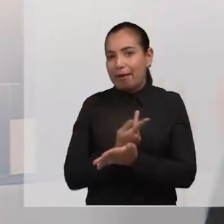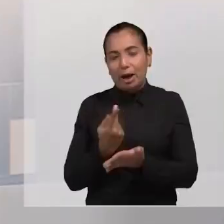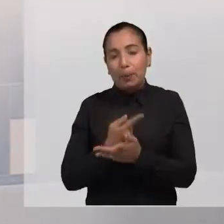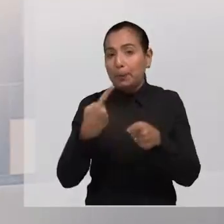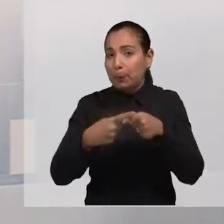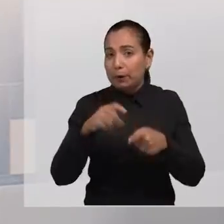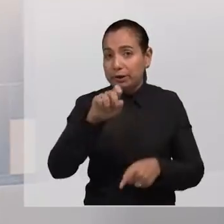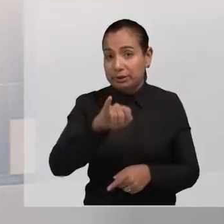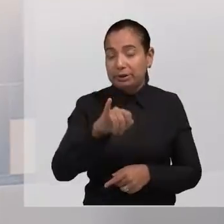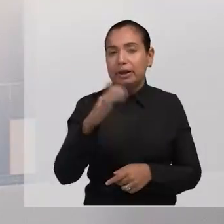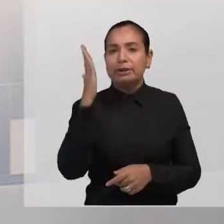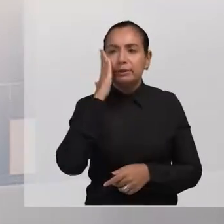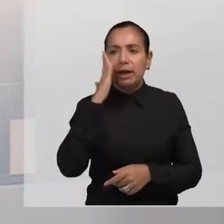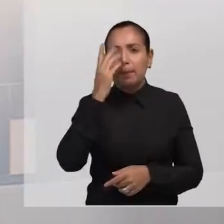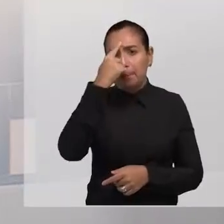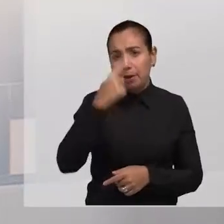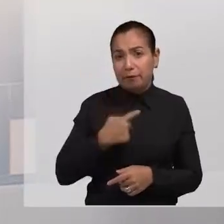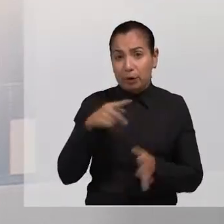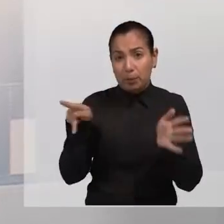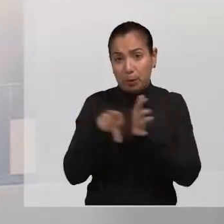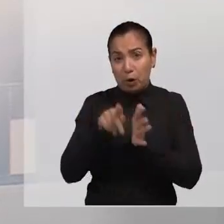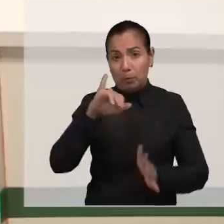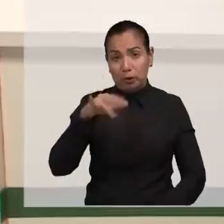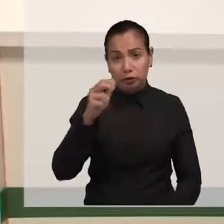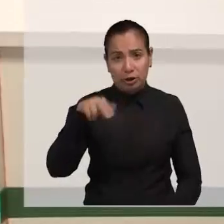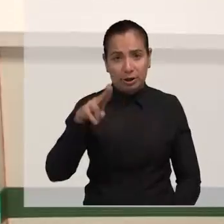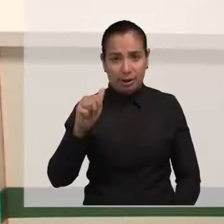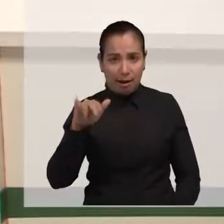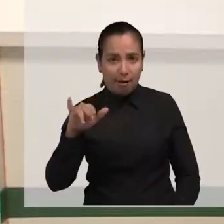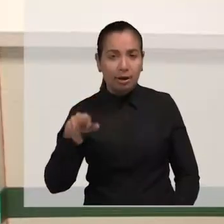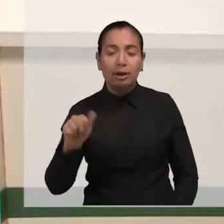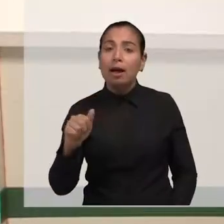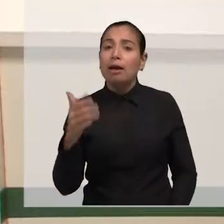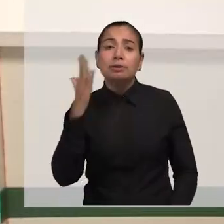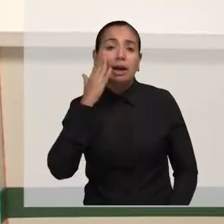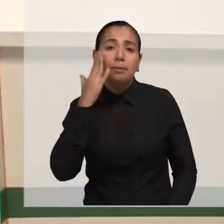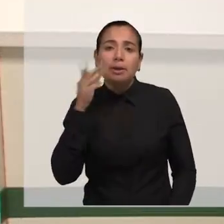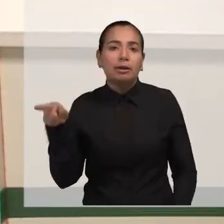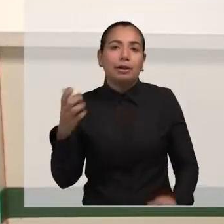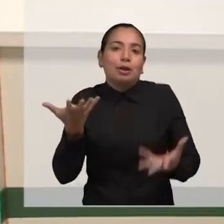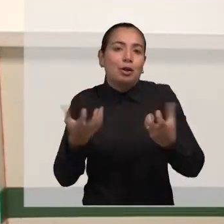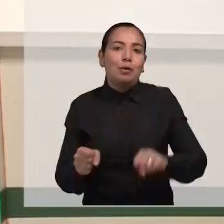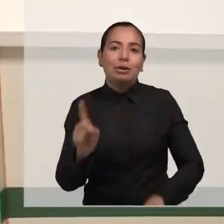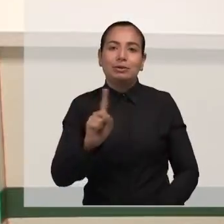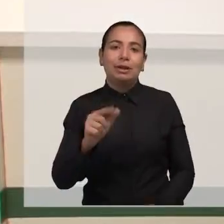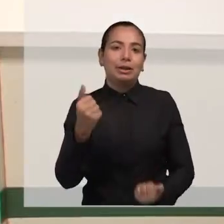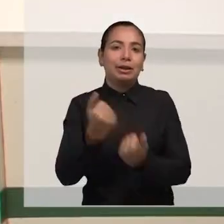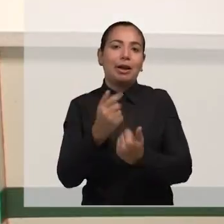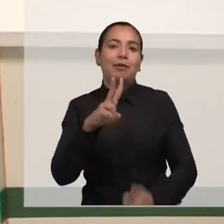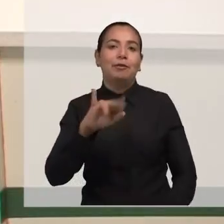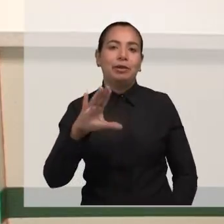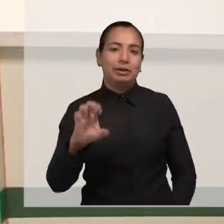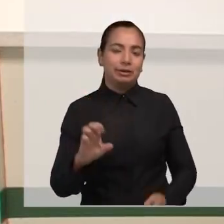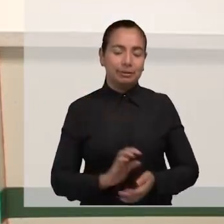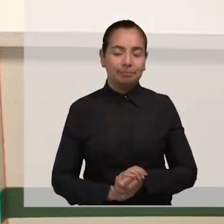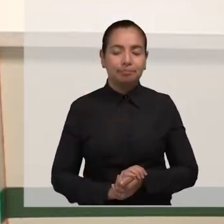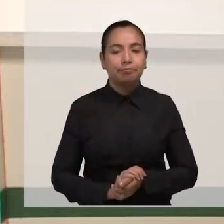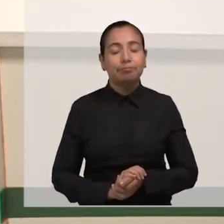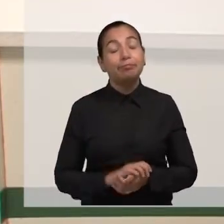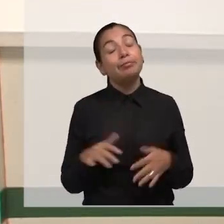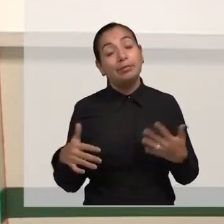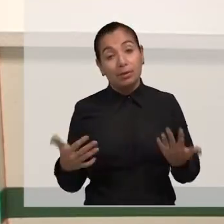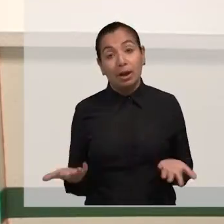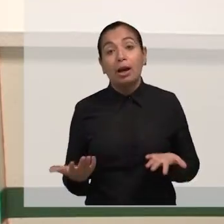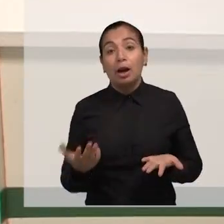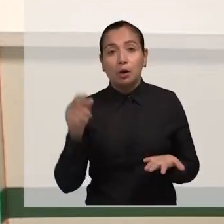perfil histérico de Janaína Pascoal, eu não tinha convidado. Não, e vem errando, porque errou na escolha do vice, foi um desgaste.